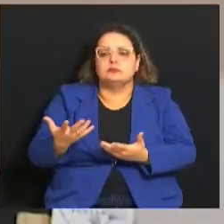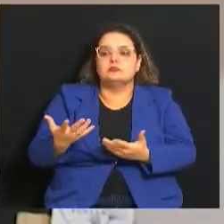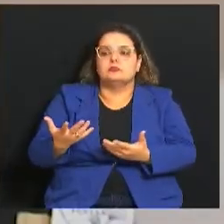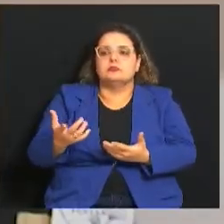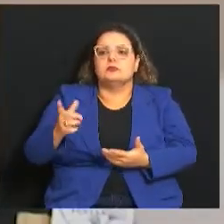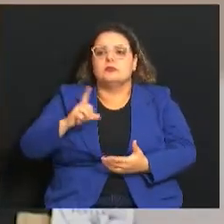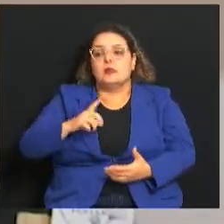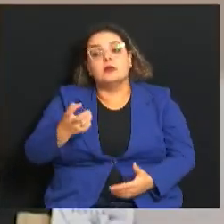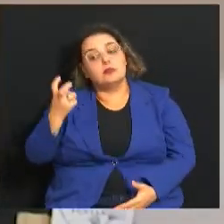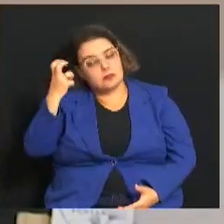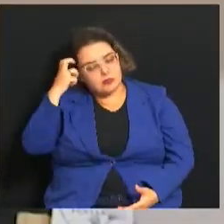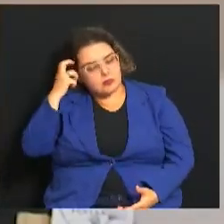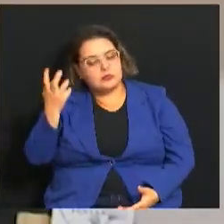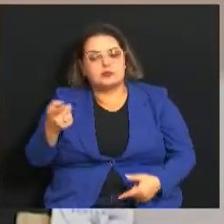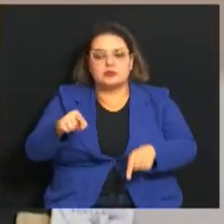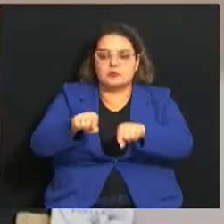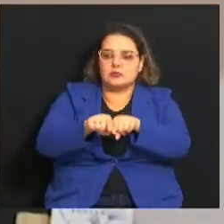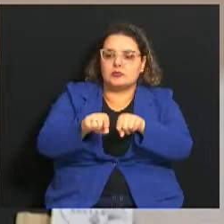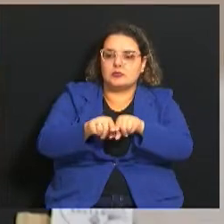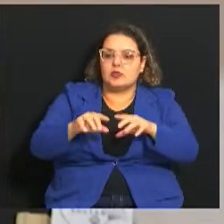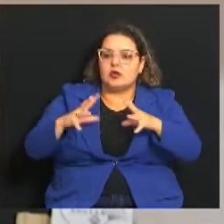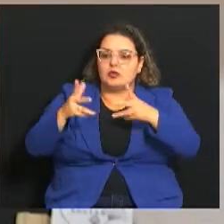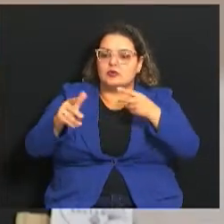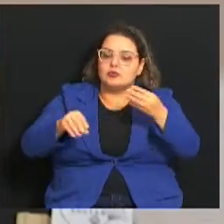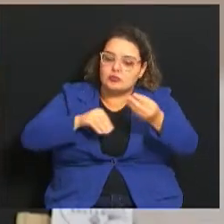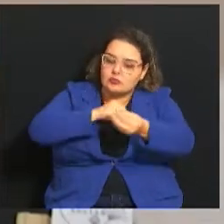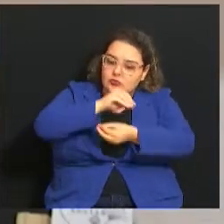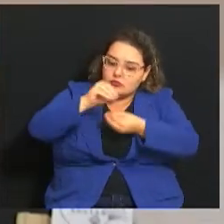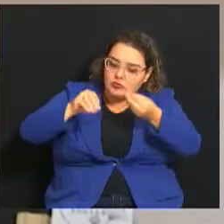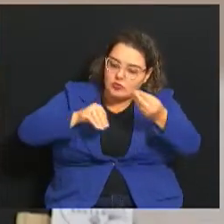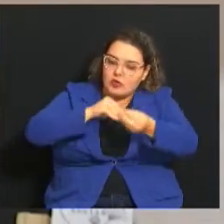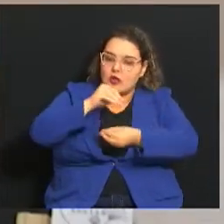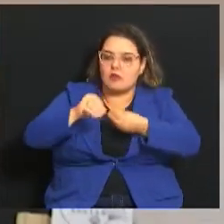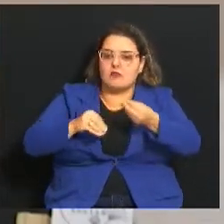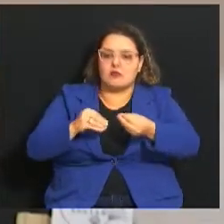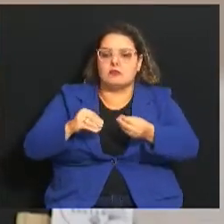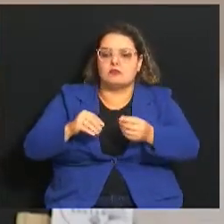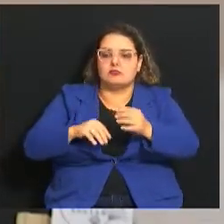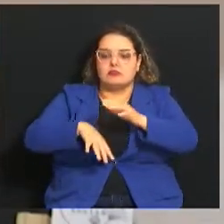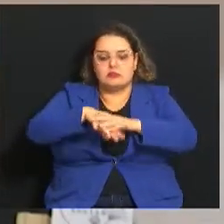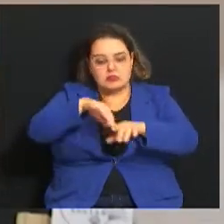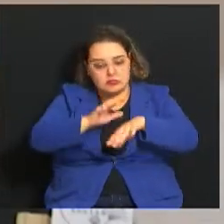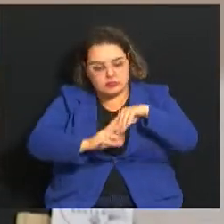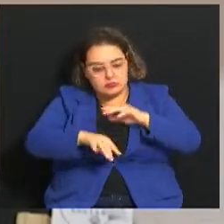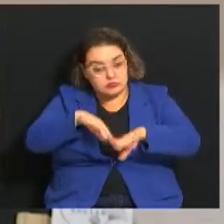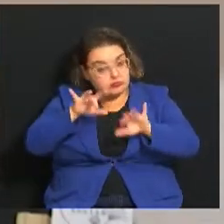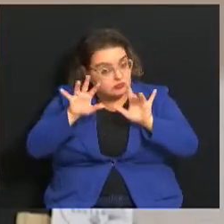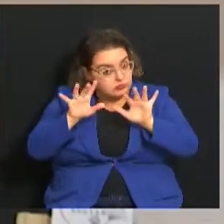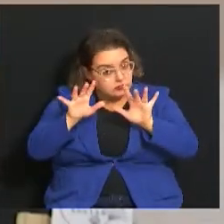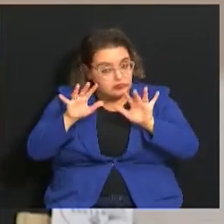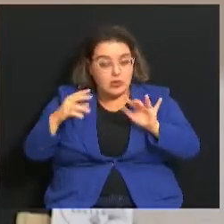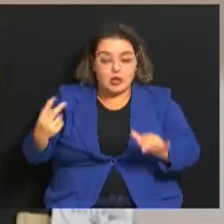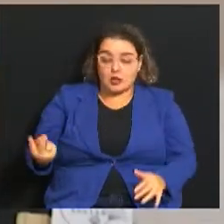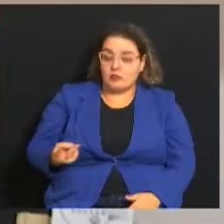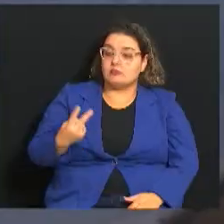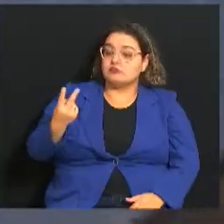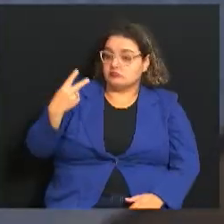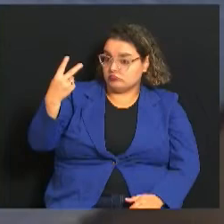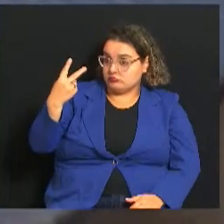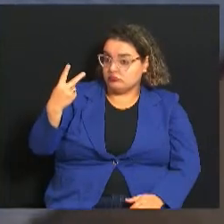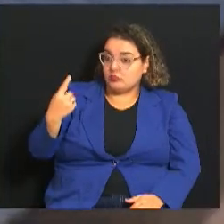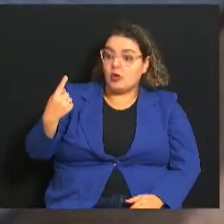cultural, né? Então, tem todo o envolvimento das mãos, né? Então, são peças de valor, valores únicos,